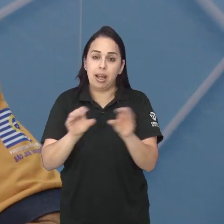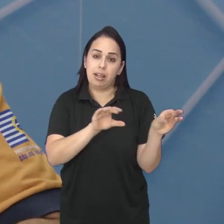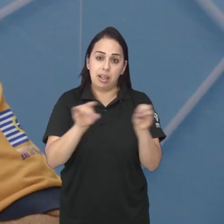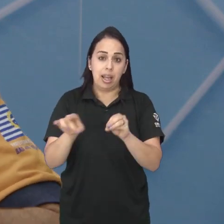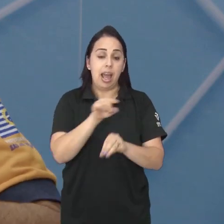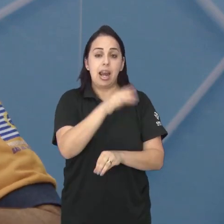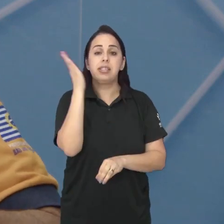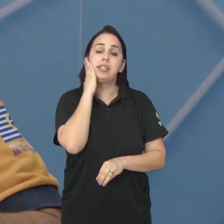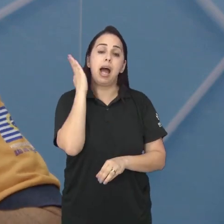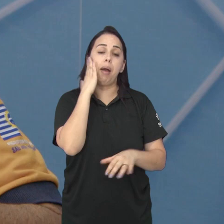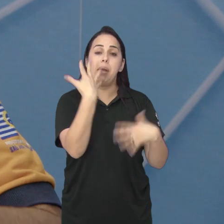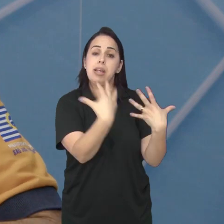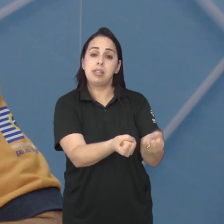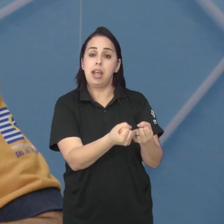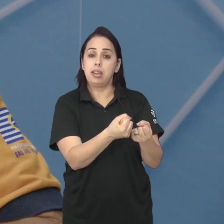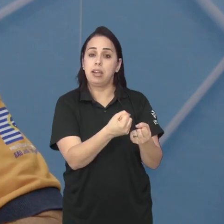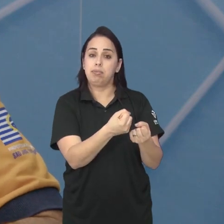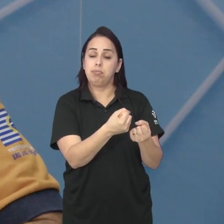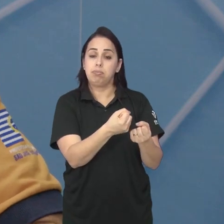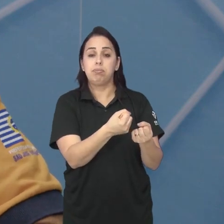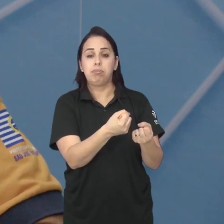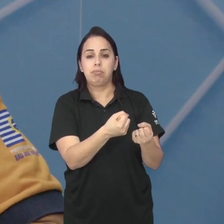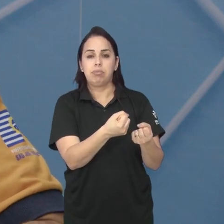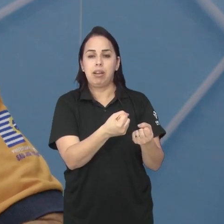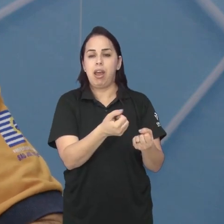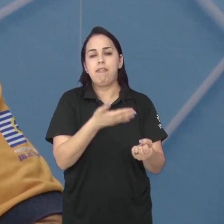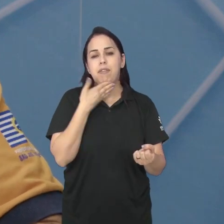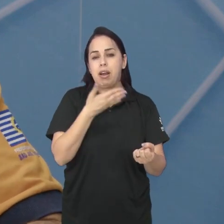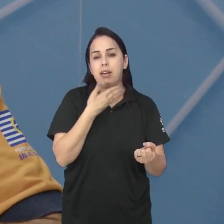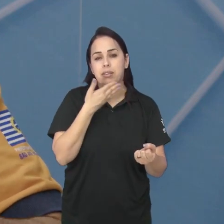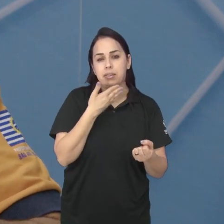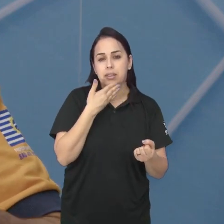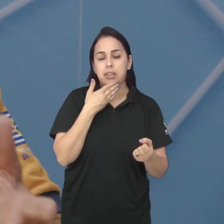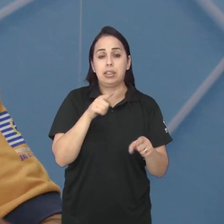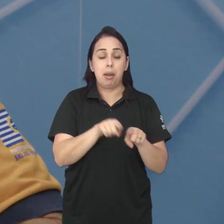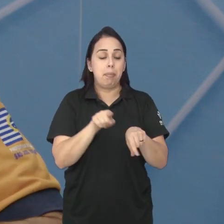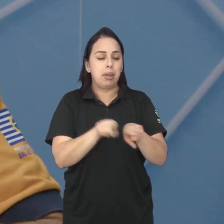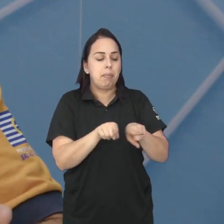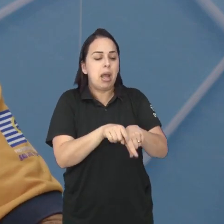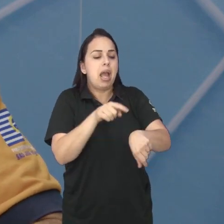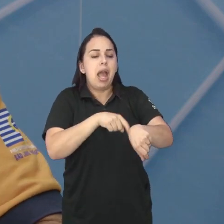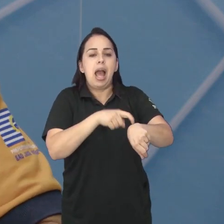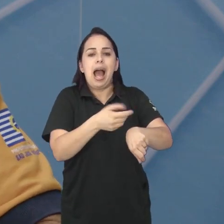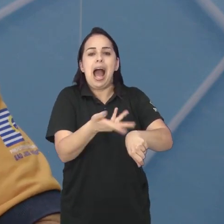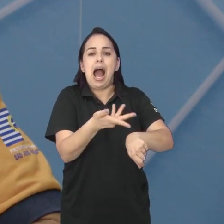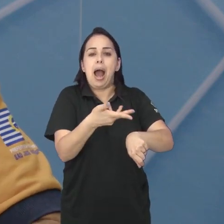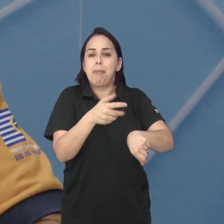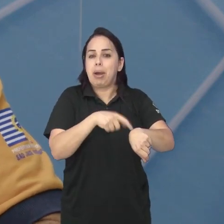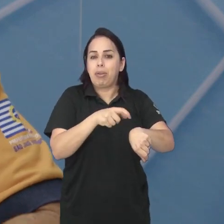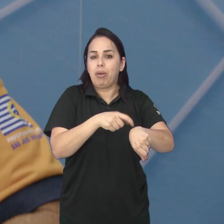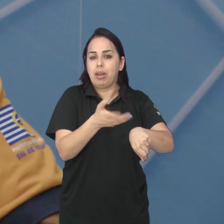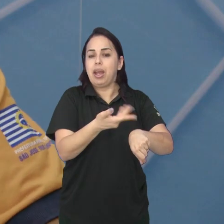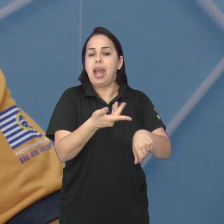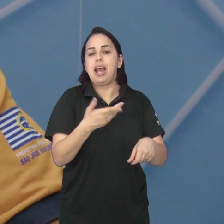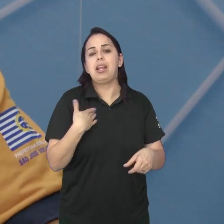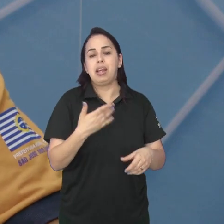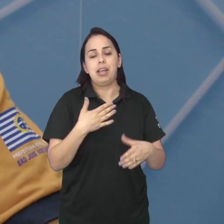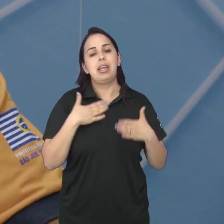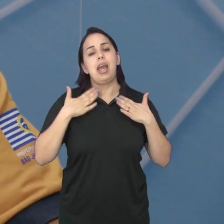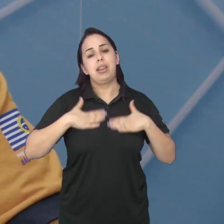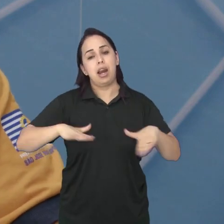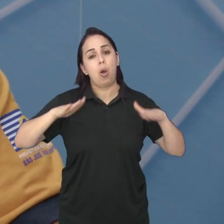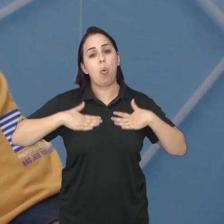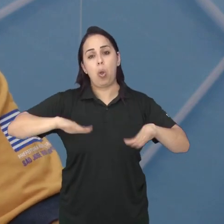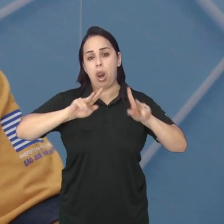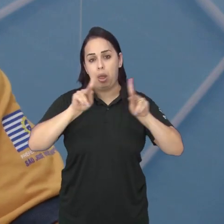exemplo, até a aceitação, né, até essa agilidade fica bem mais tranquila